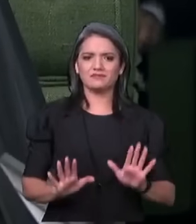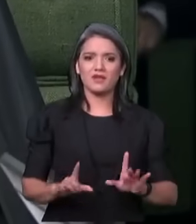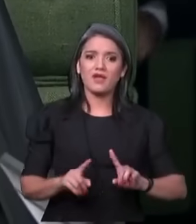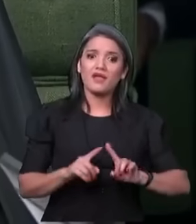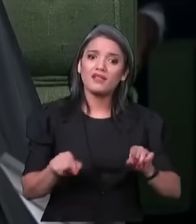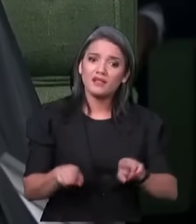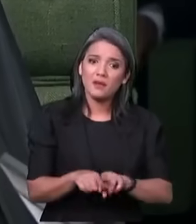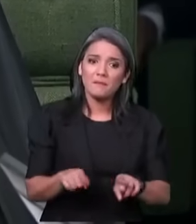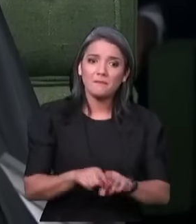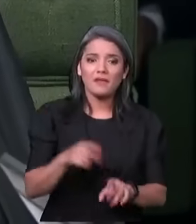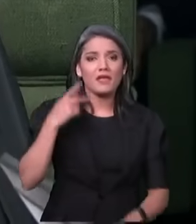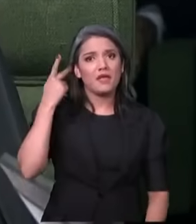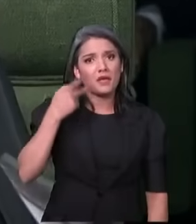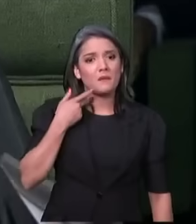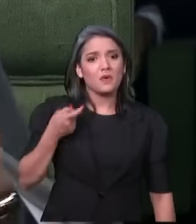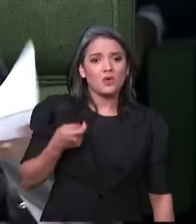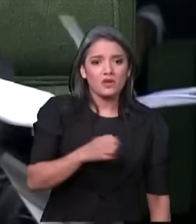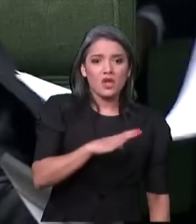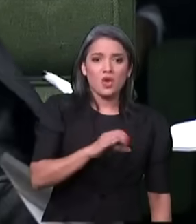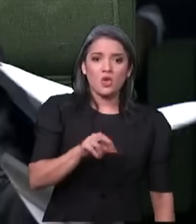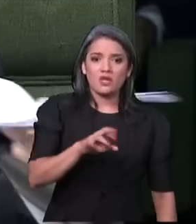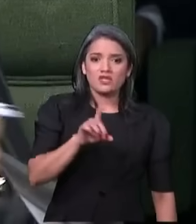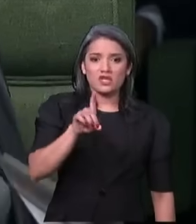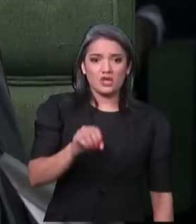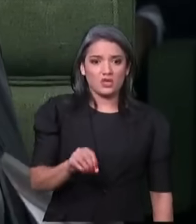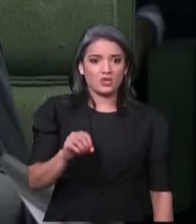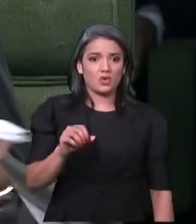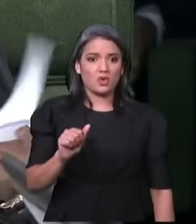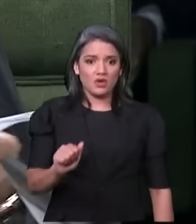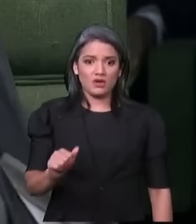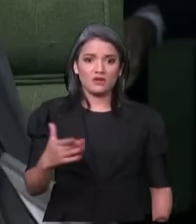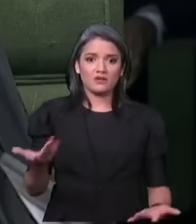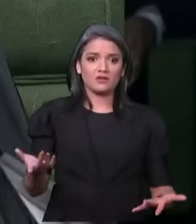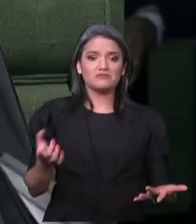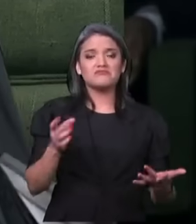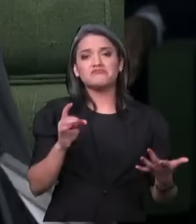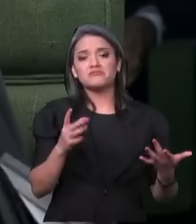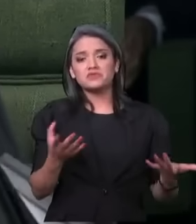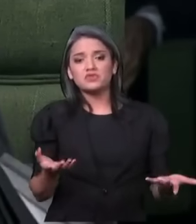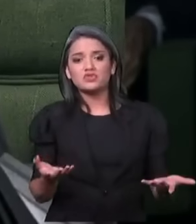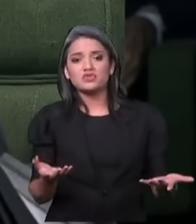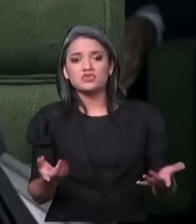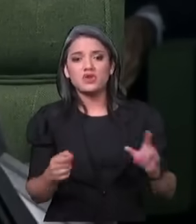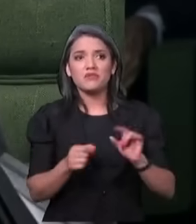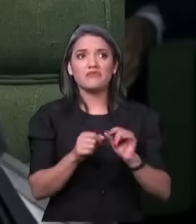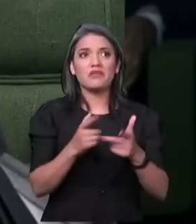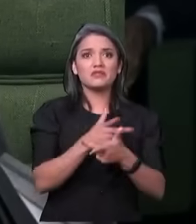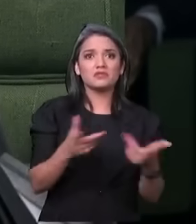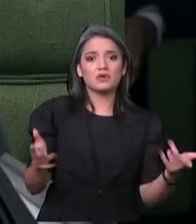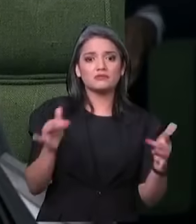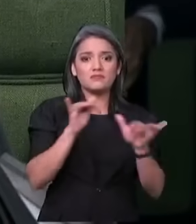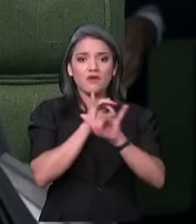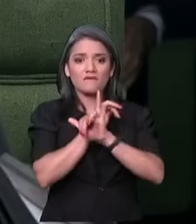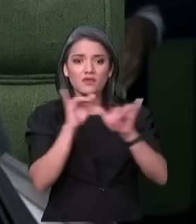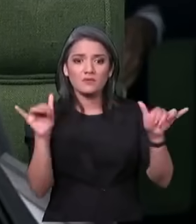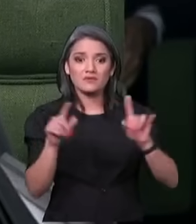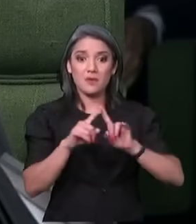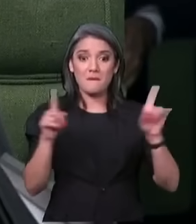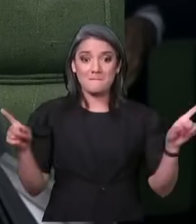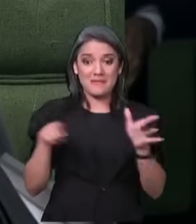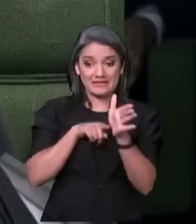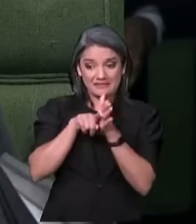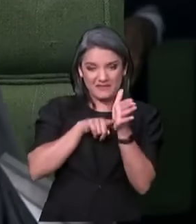procuradora corregedora se lovou apenas em informes oficiais mas a vazajato a